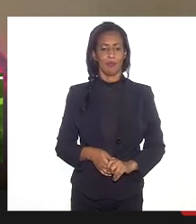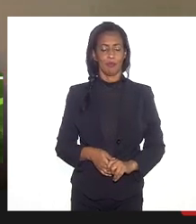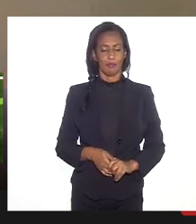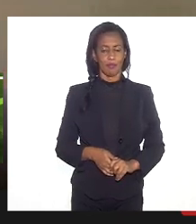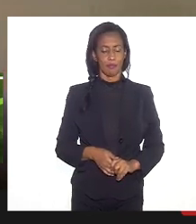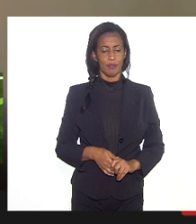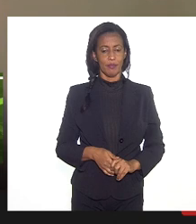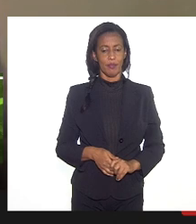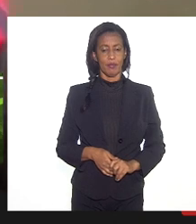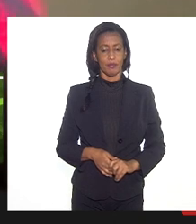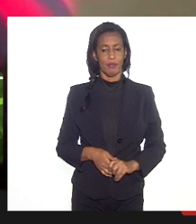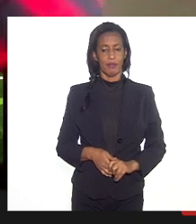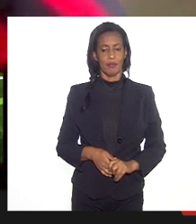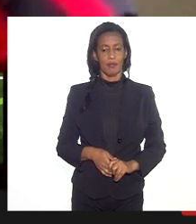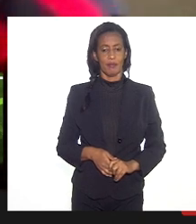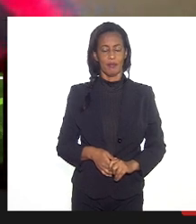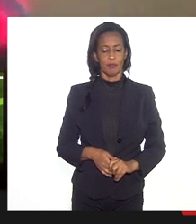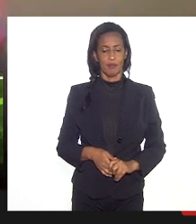que